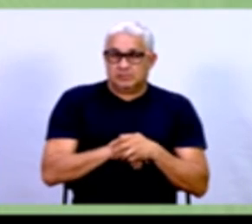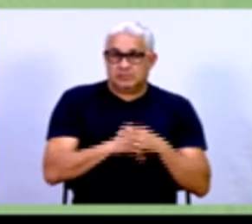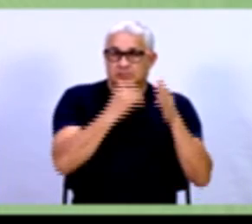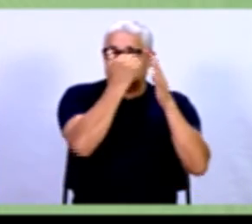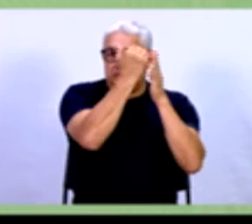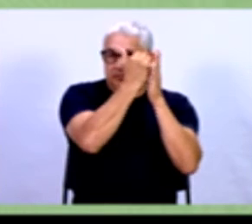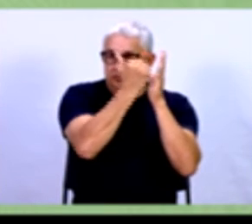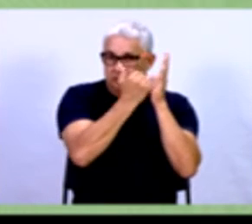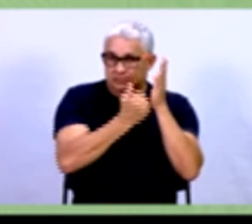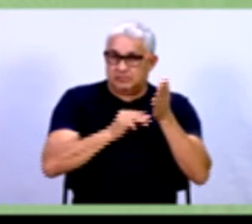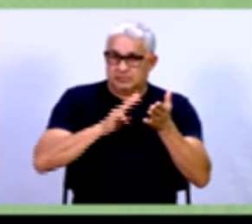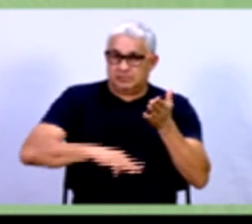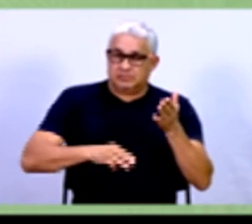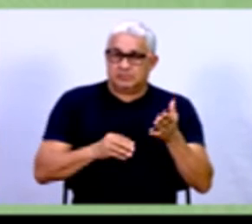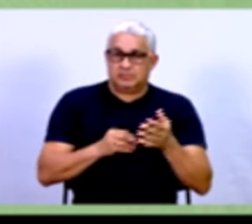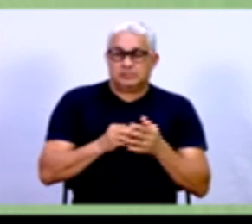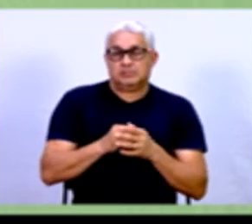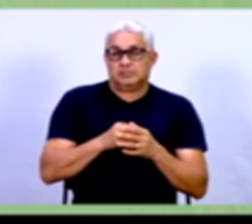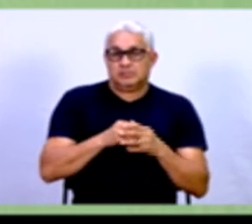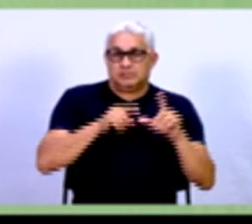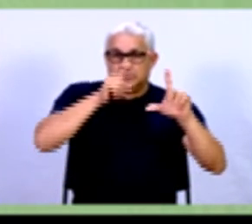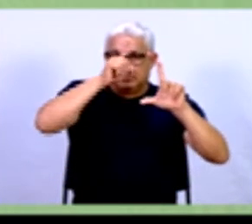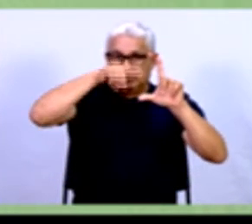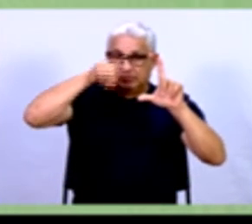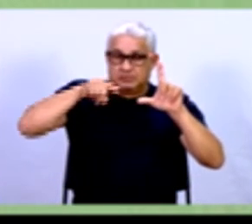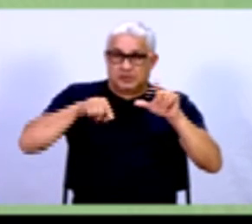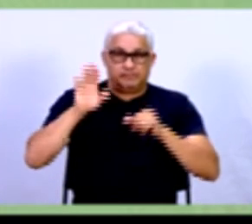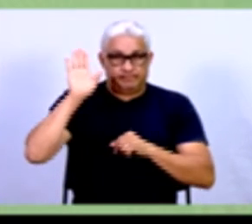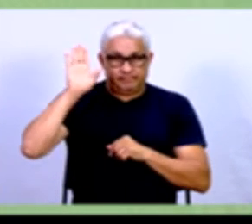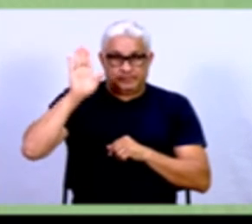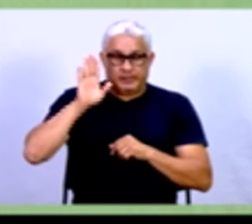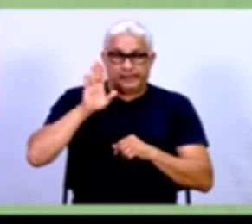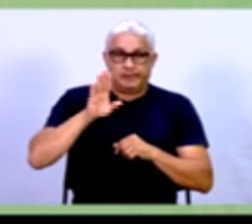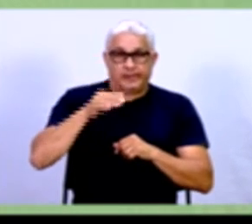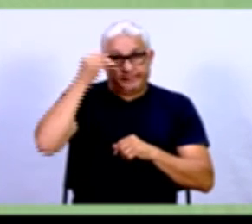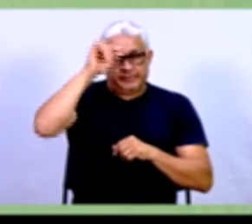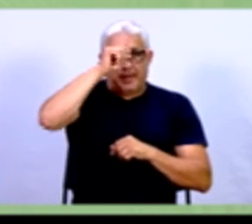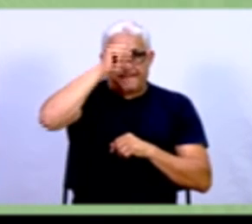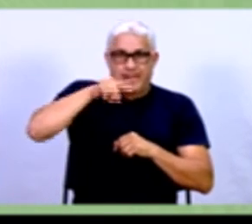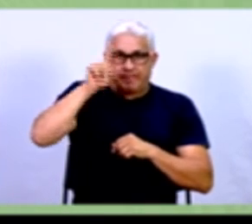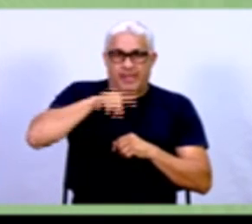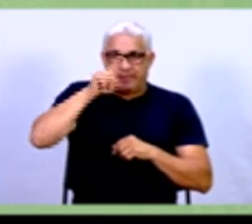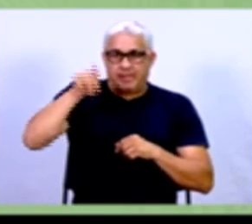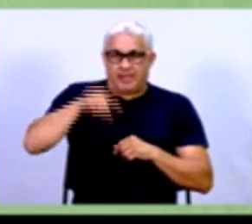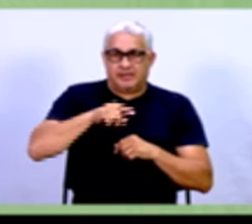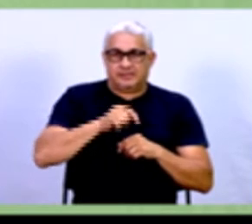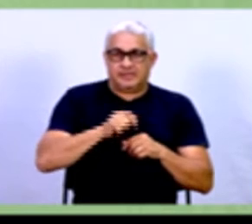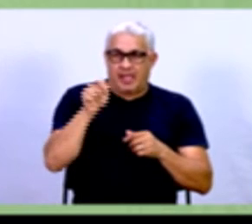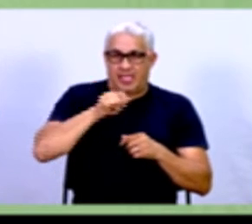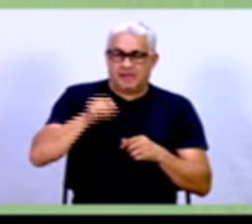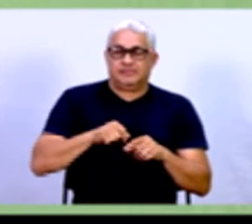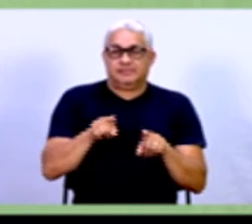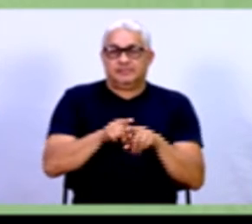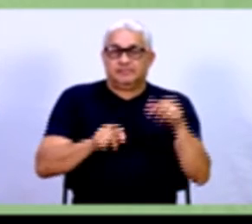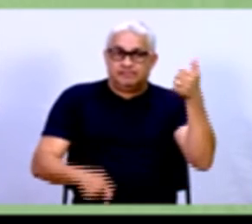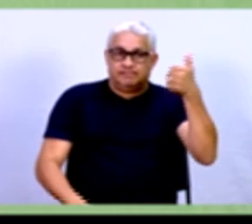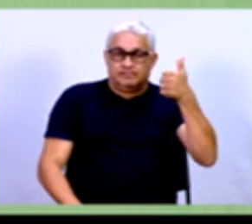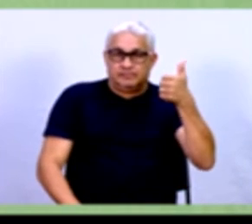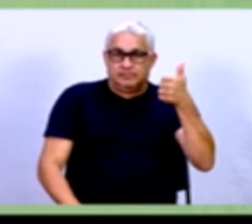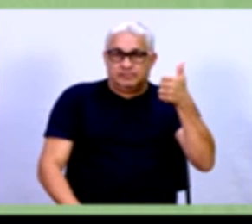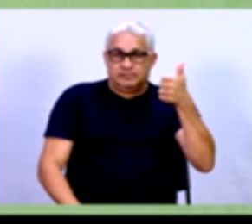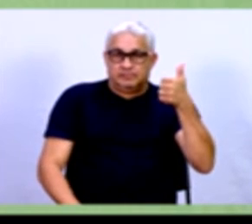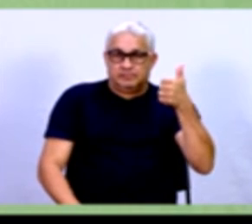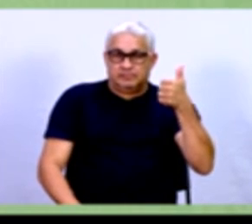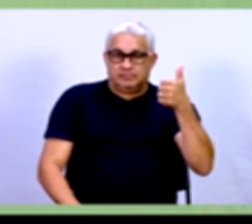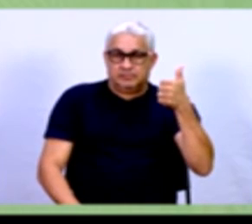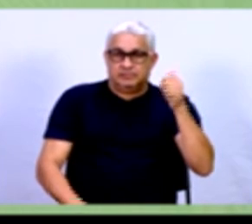do método estatístico? Prometo para vocês que não vou ficar arriscando, tá, gente? A gente tem aqui, primeiro,